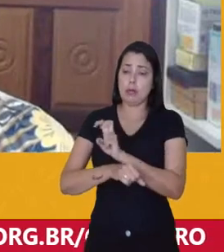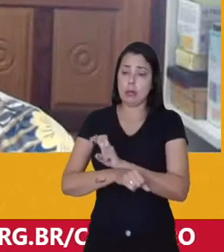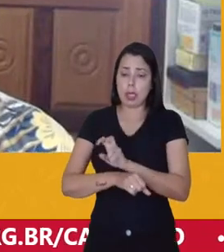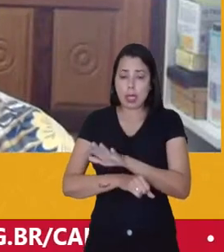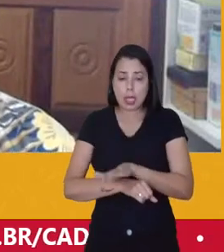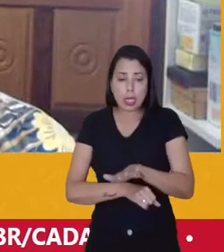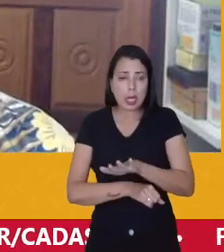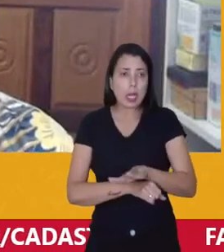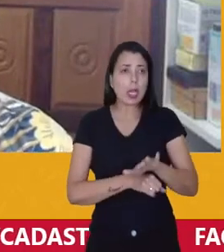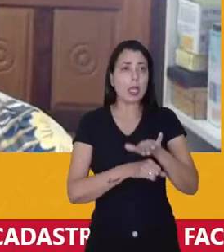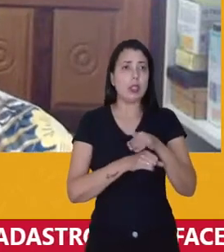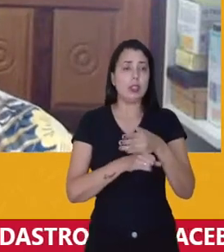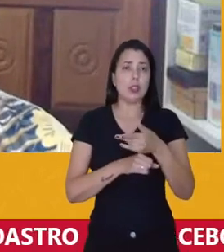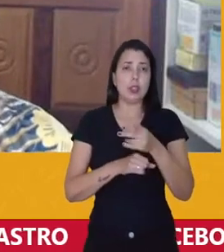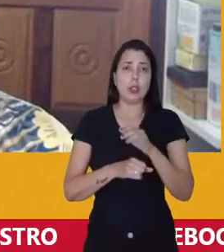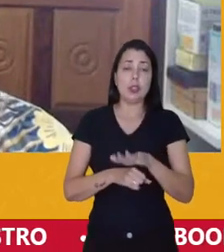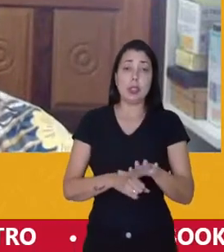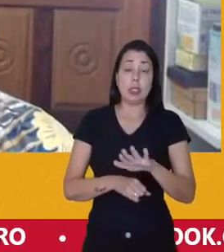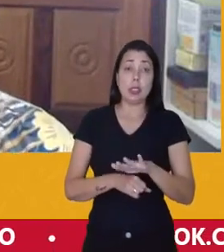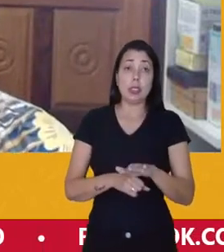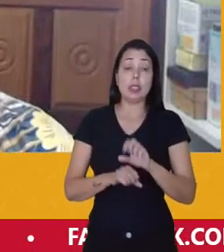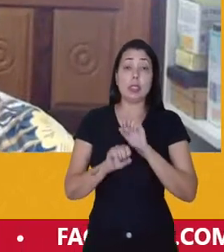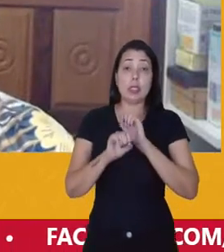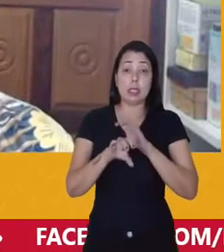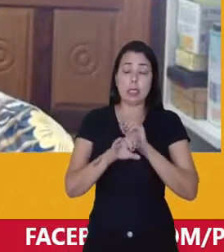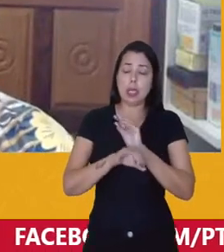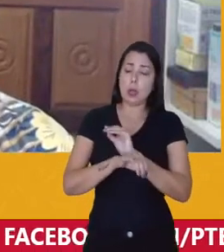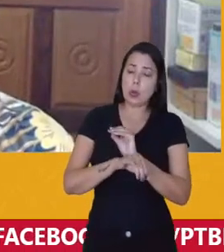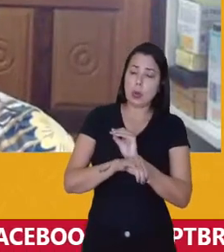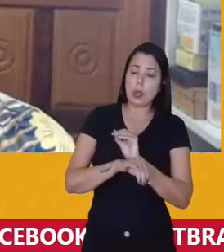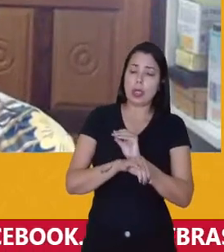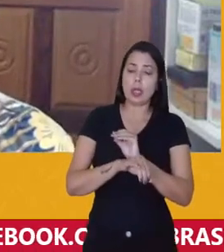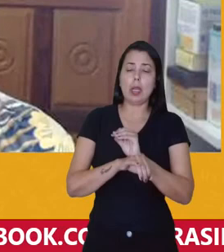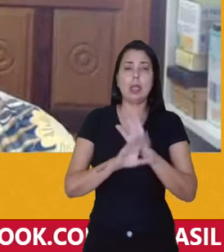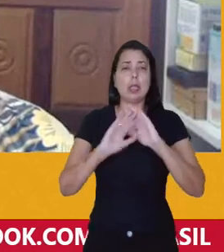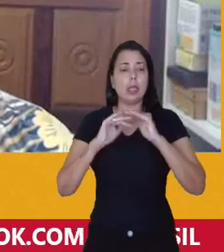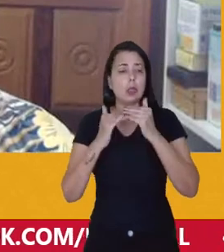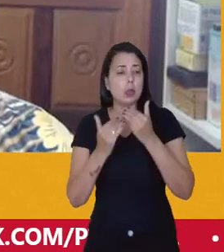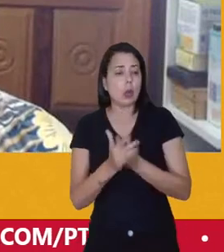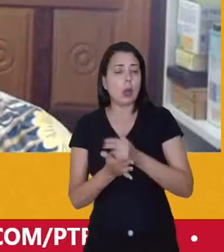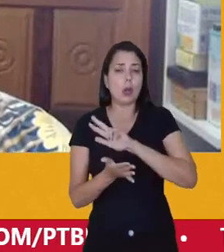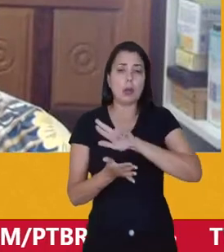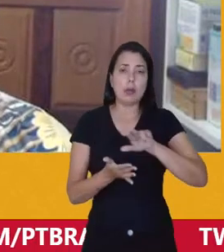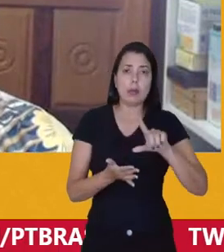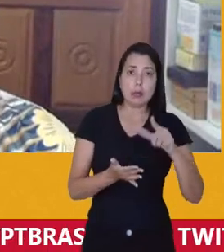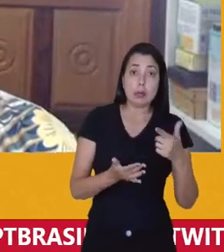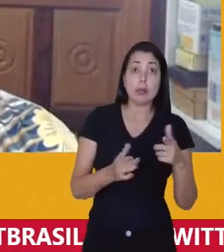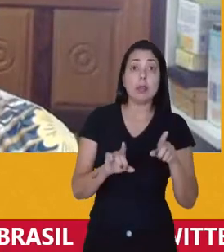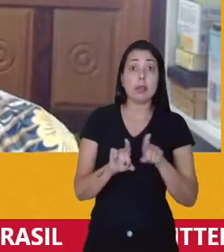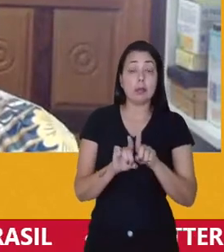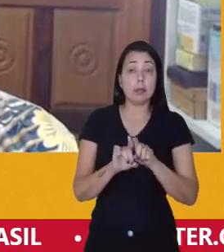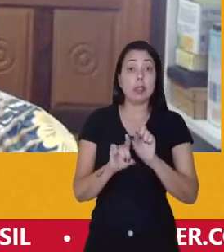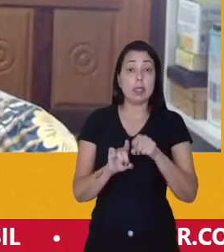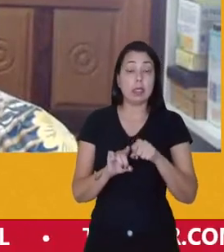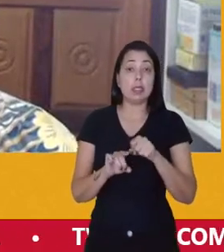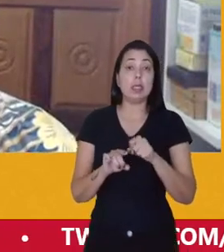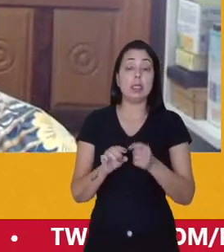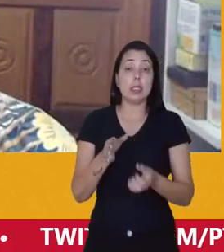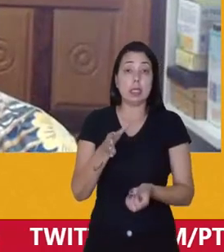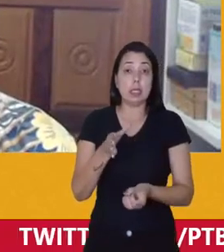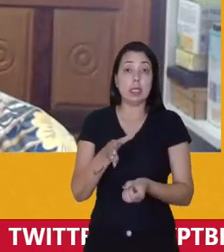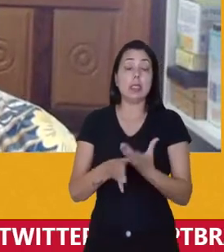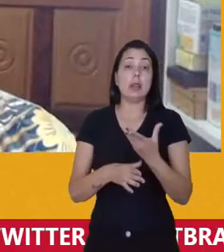A discussão das creches, do educar e cuidar, das pré-escolas, etc., que é uma ação